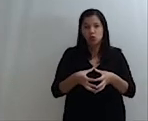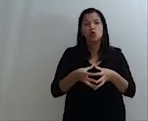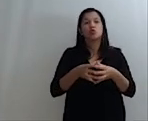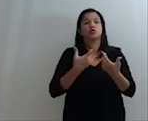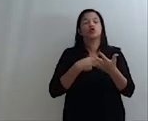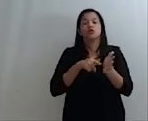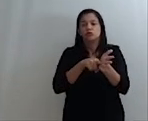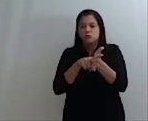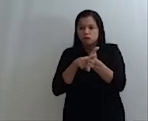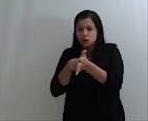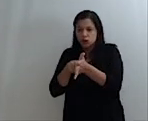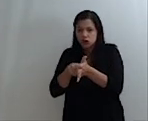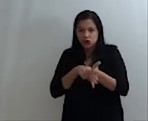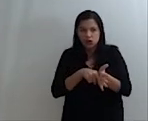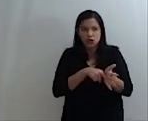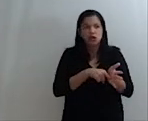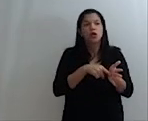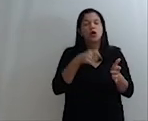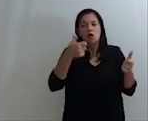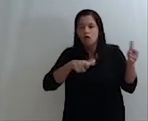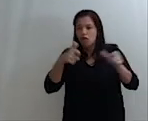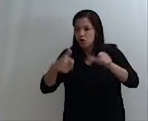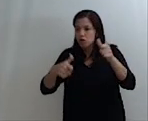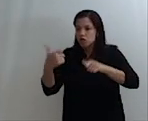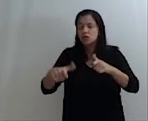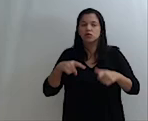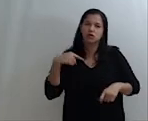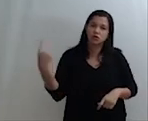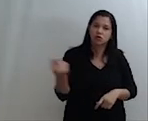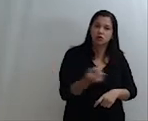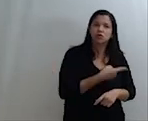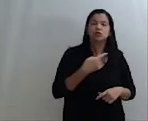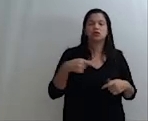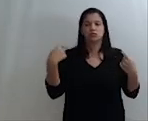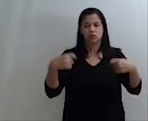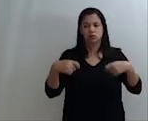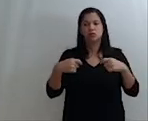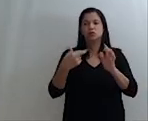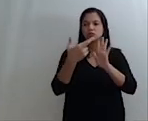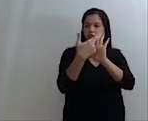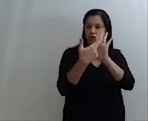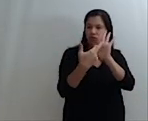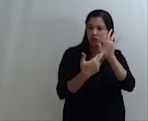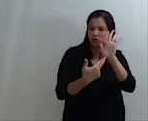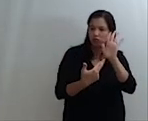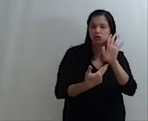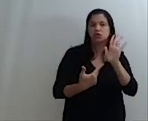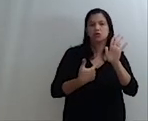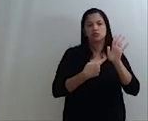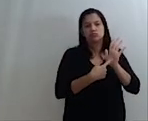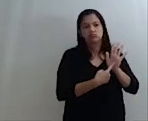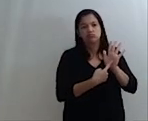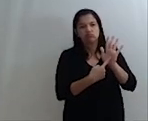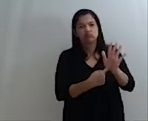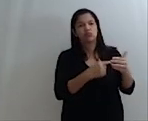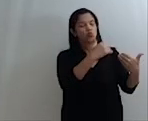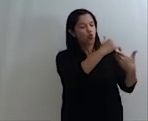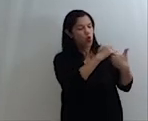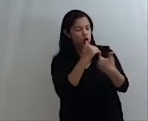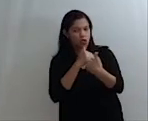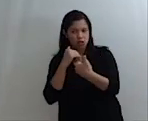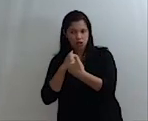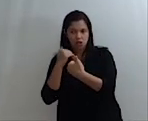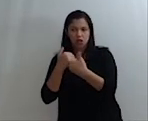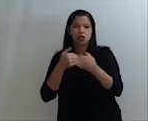investigação eu proponho que nós estabeleçamos essas diretrizes que deverão nos orientar futuramente e orientar